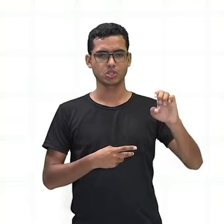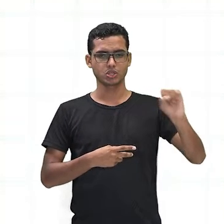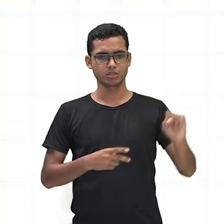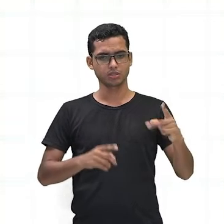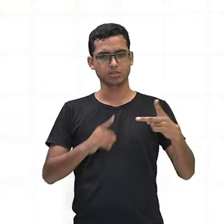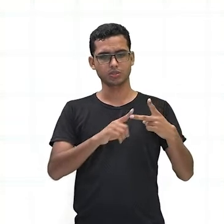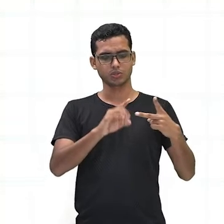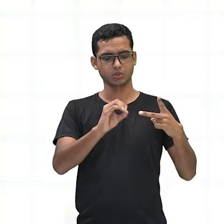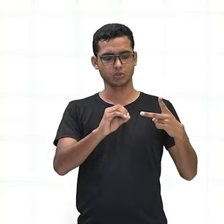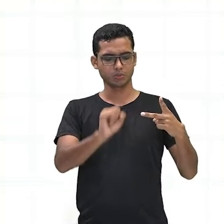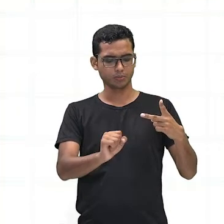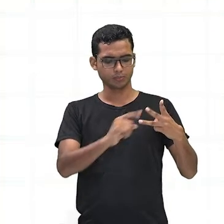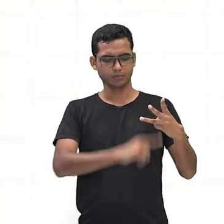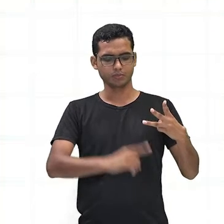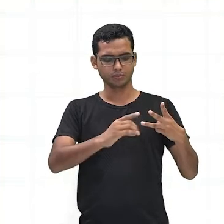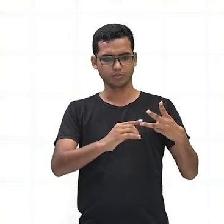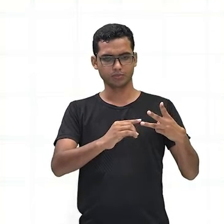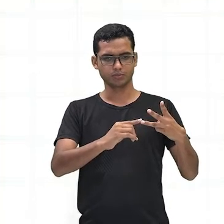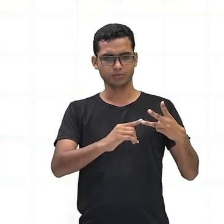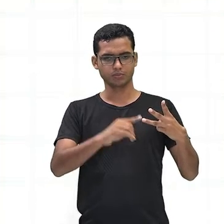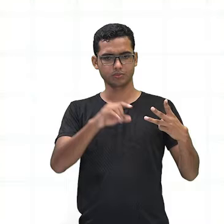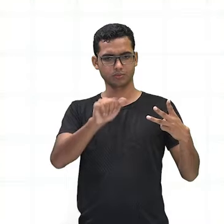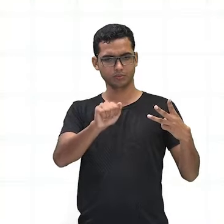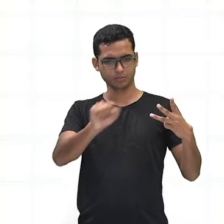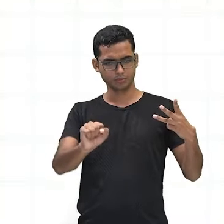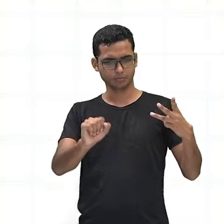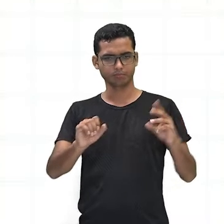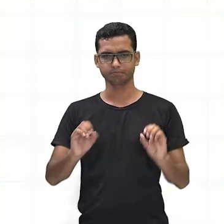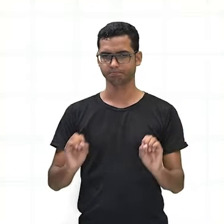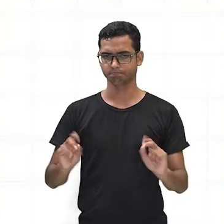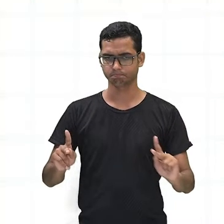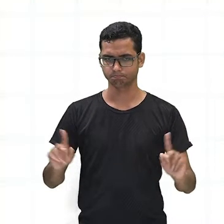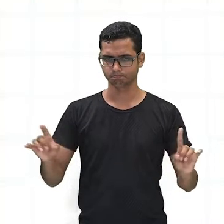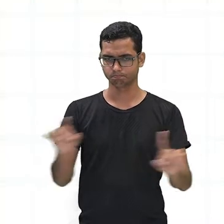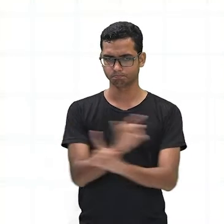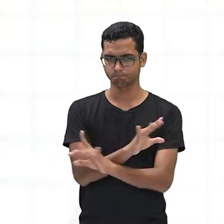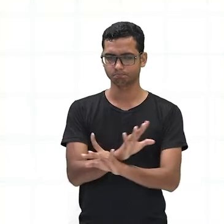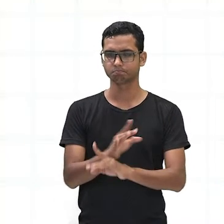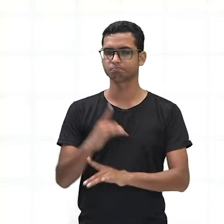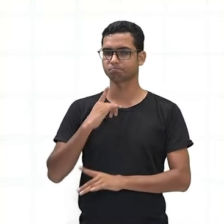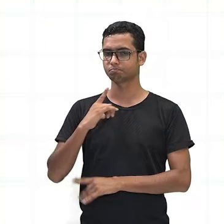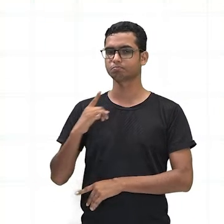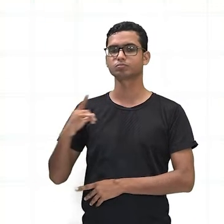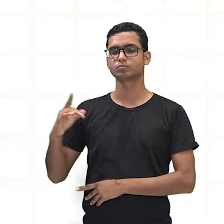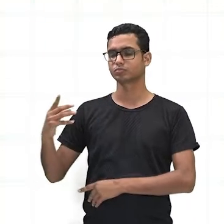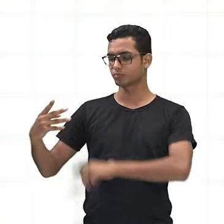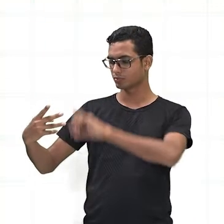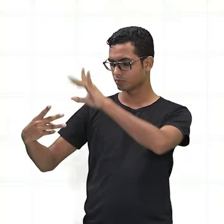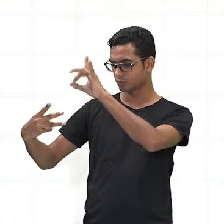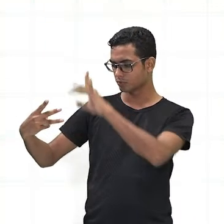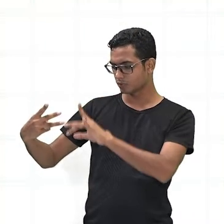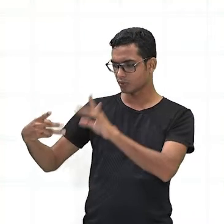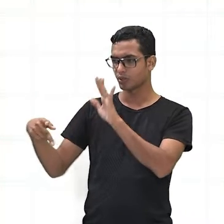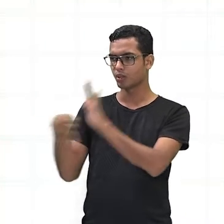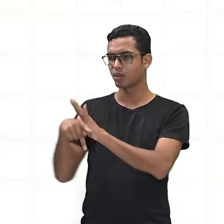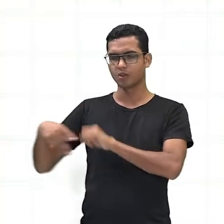as. Ok? Bem, então para cada um desses pronomes,